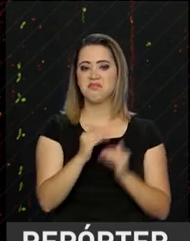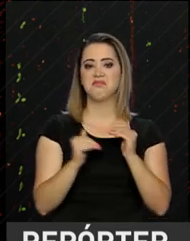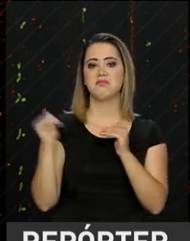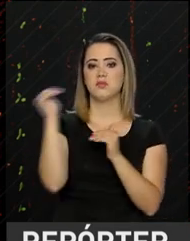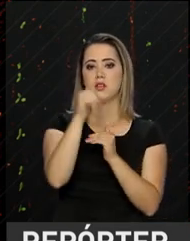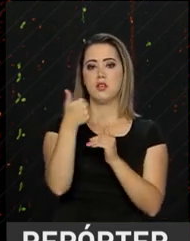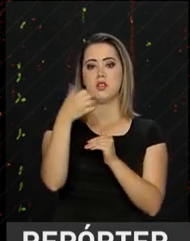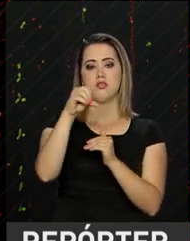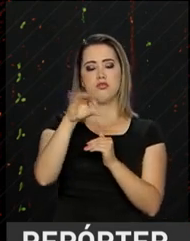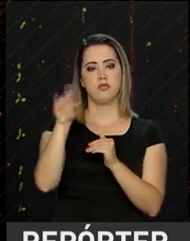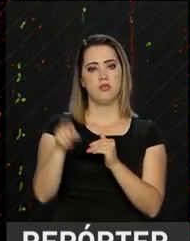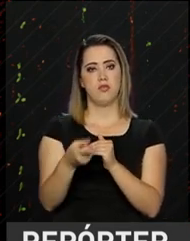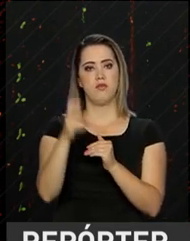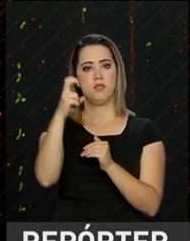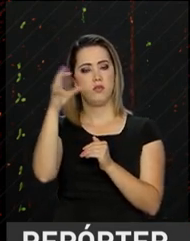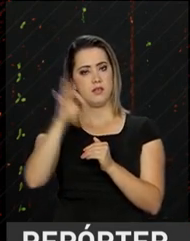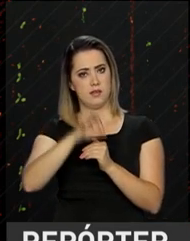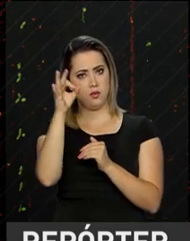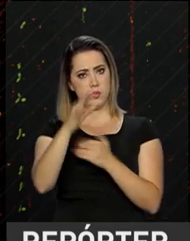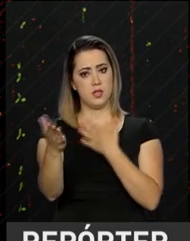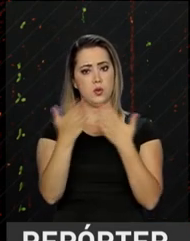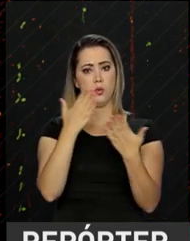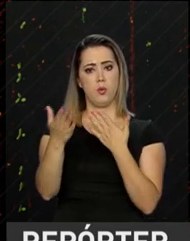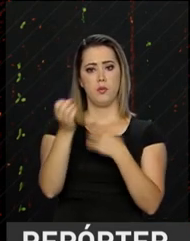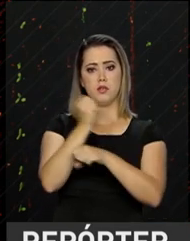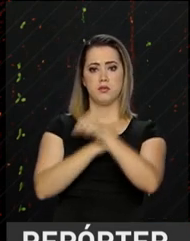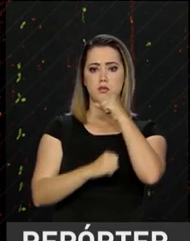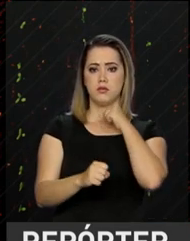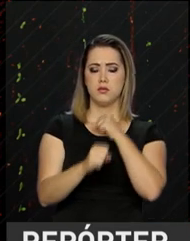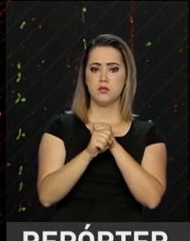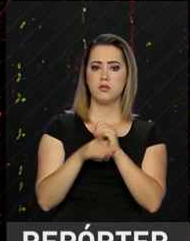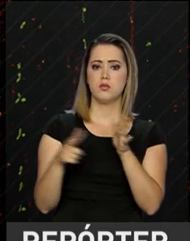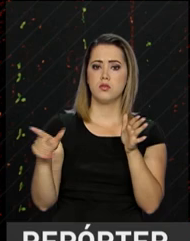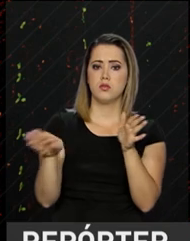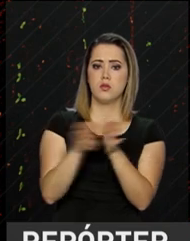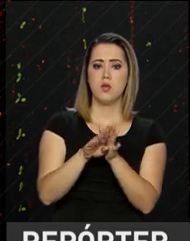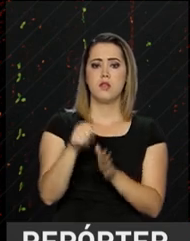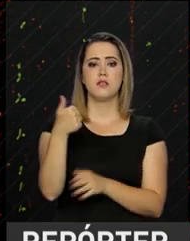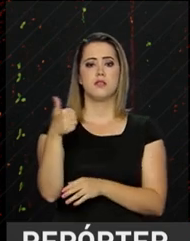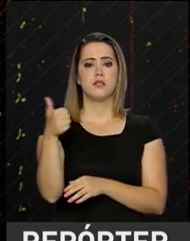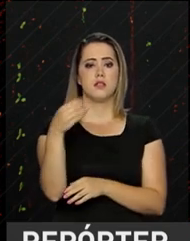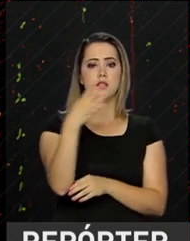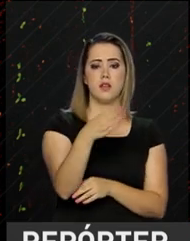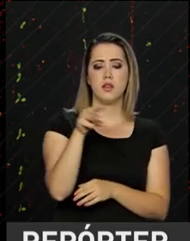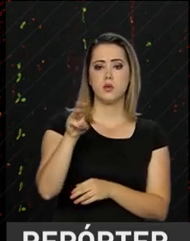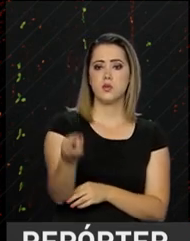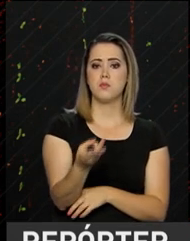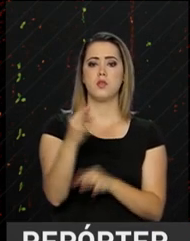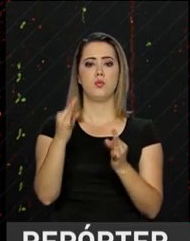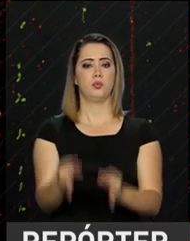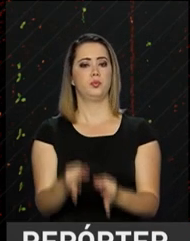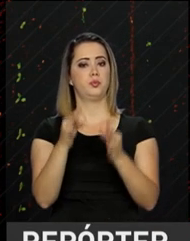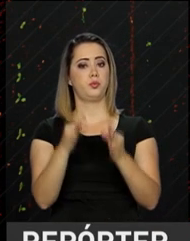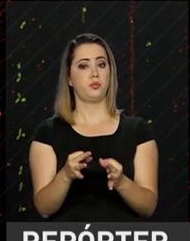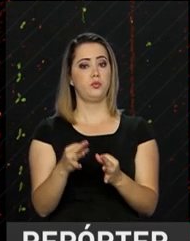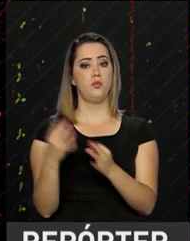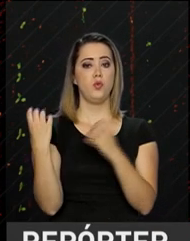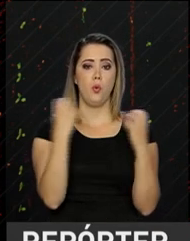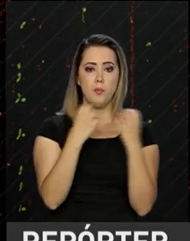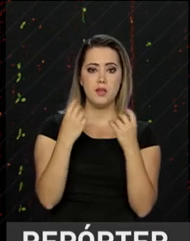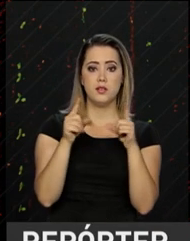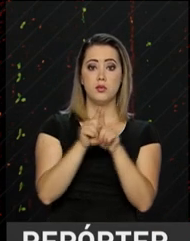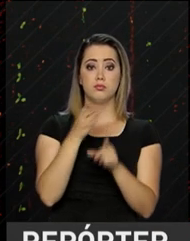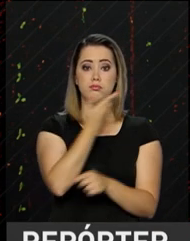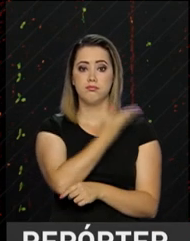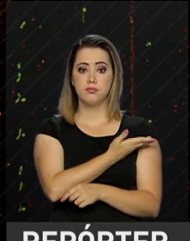6 por cento em comparação à safra passada e chegar a 114 milhões de toneladas já para o milho a expectativa é